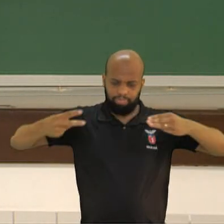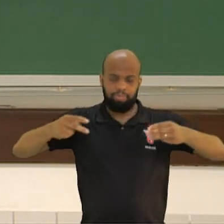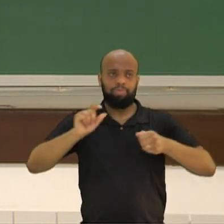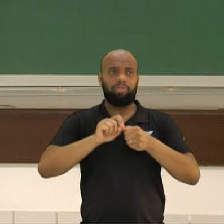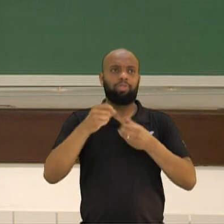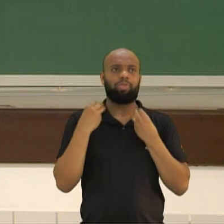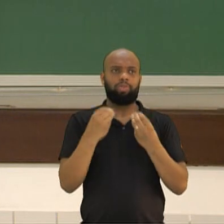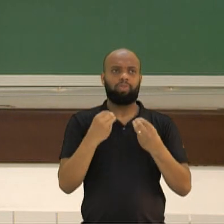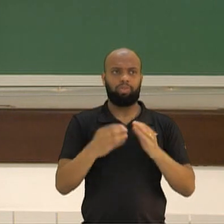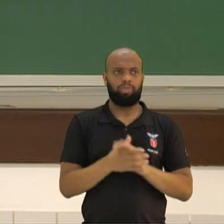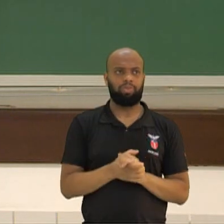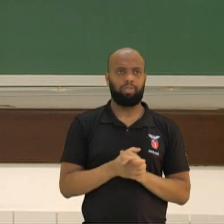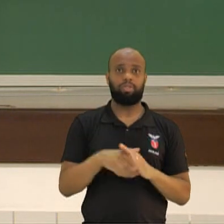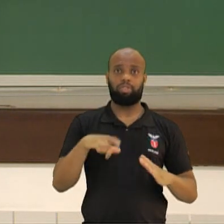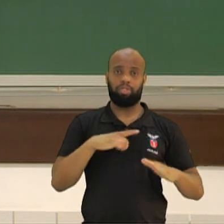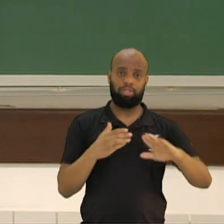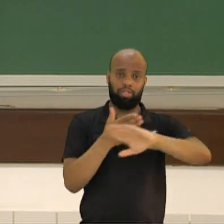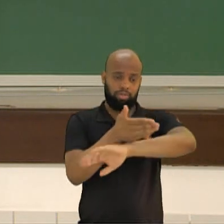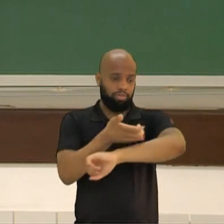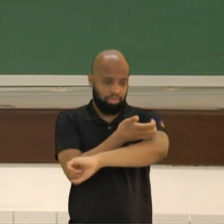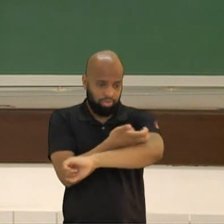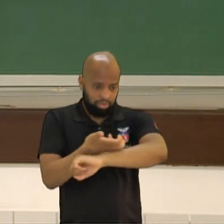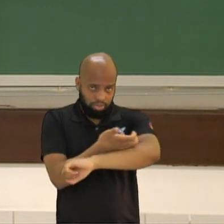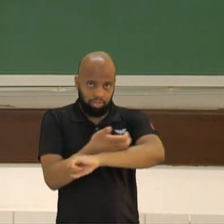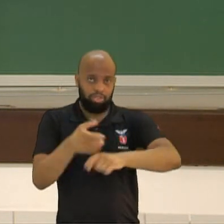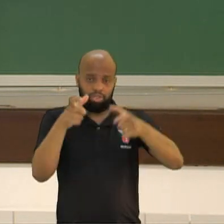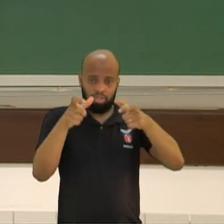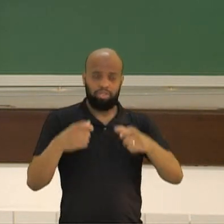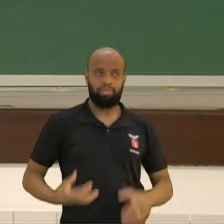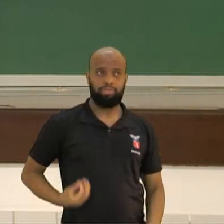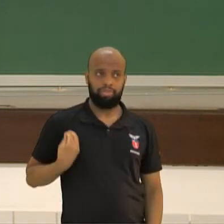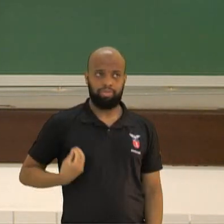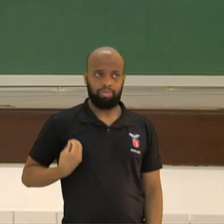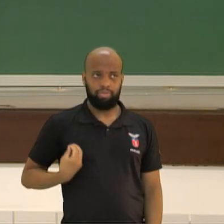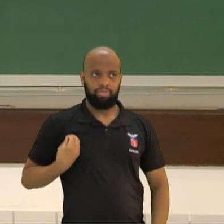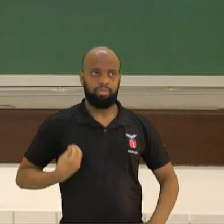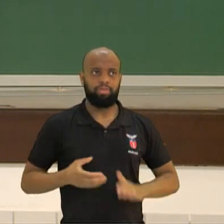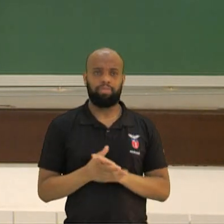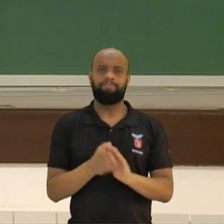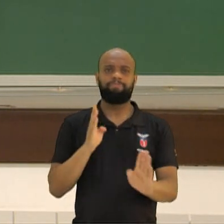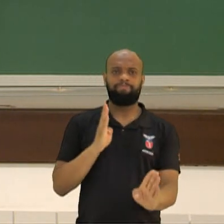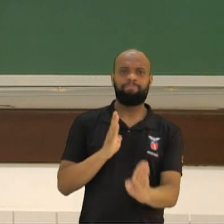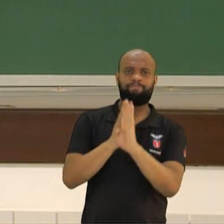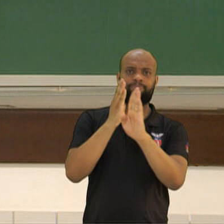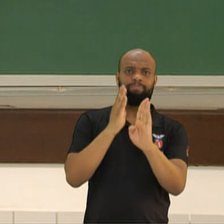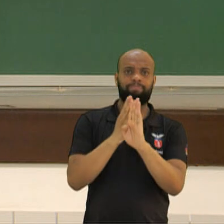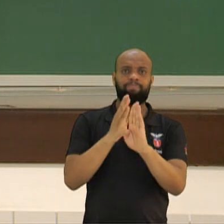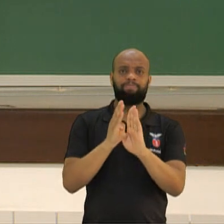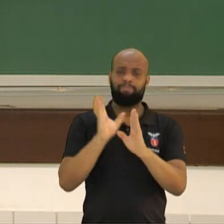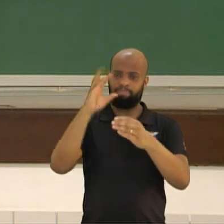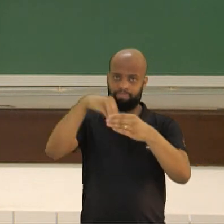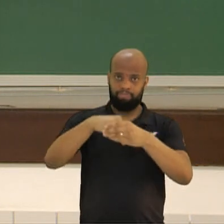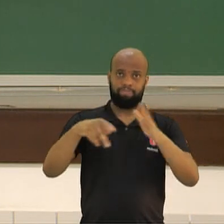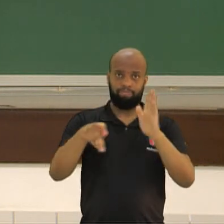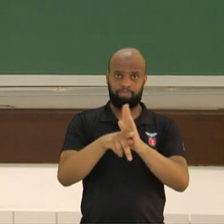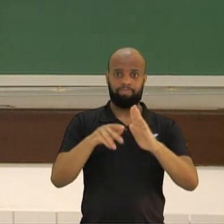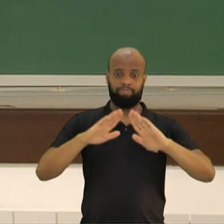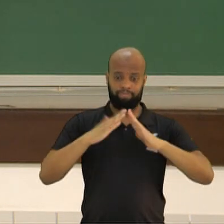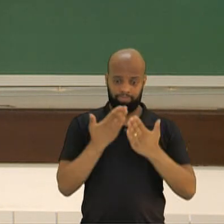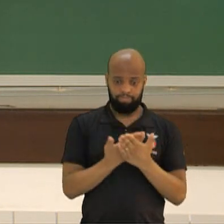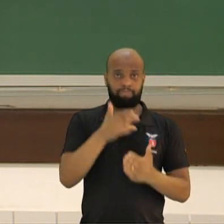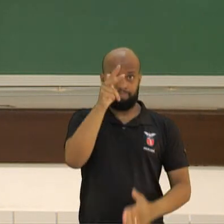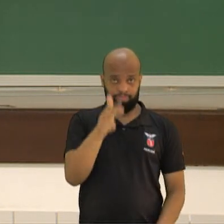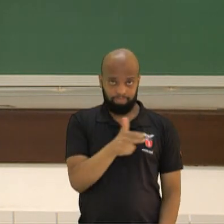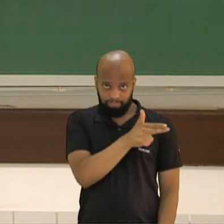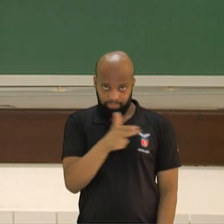Bom, ele foi lá no jardim, lá do mosteiro onde ele vivia, e ele identificou naquele mosteiro algumas